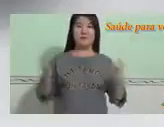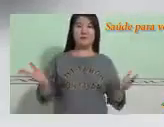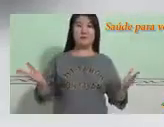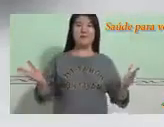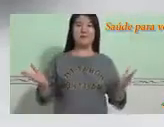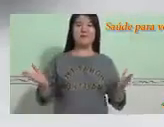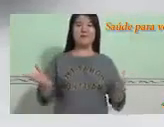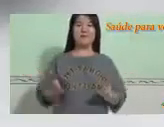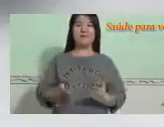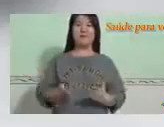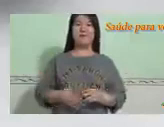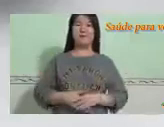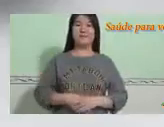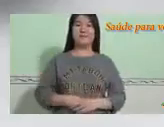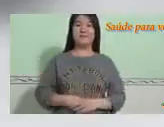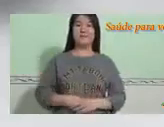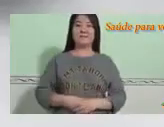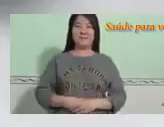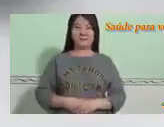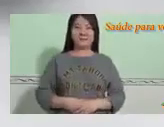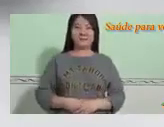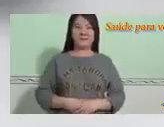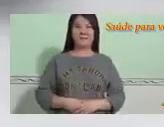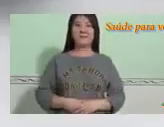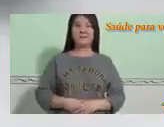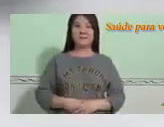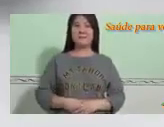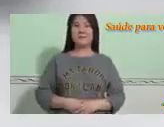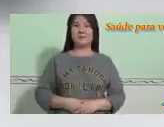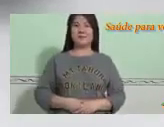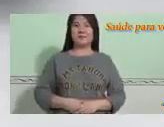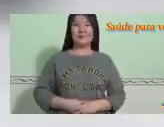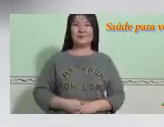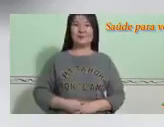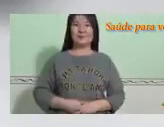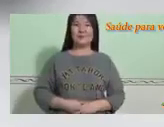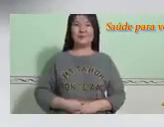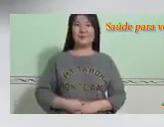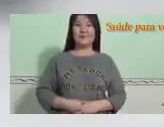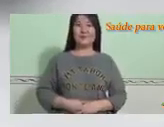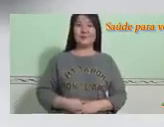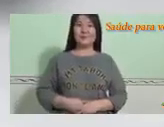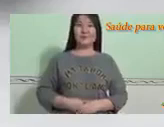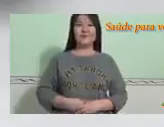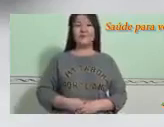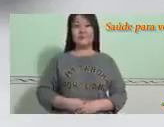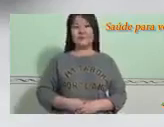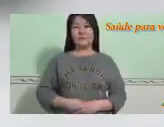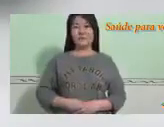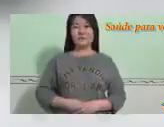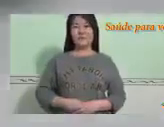Quando a neurologista suspeita de outras doenças como tumor coágulo ou cerebrais, podem pedir